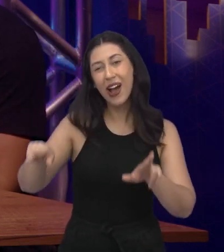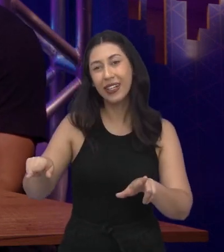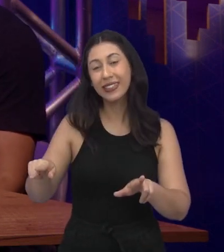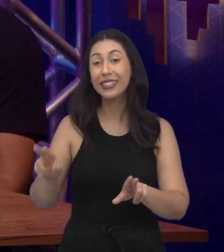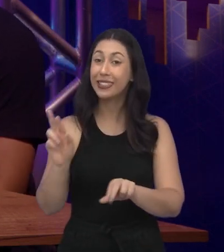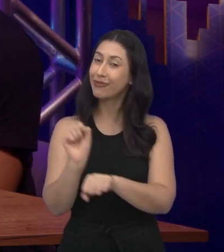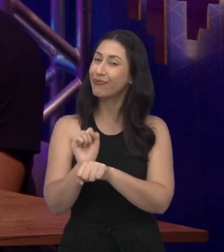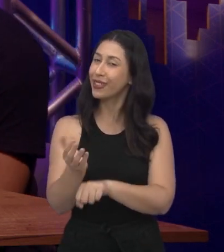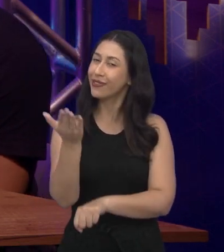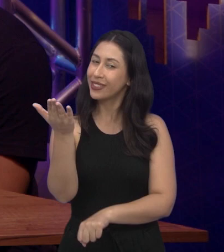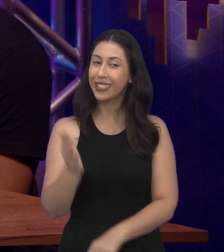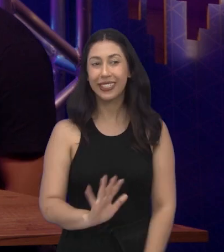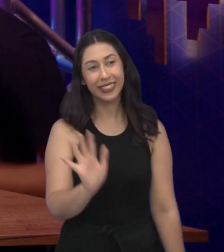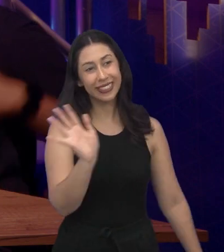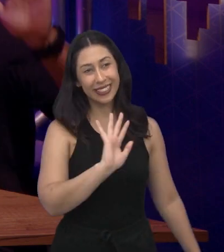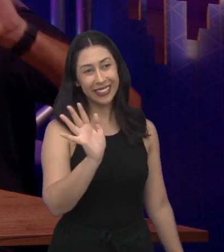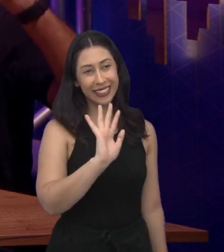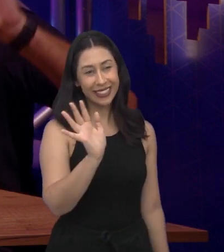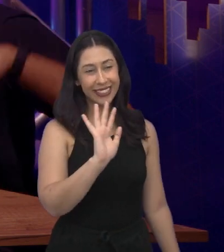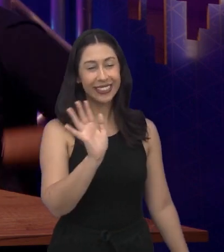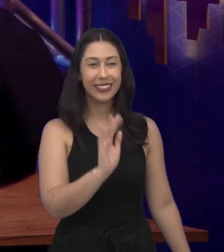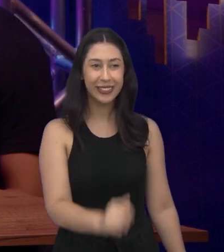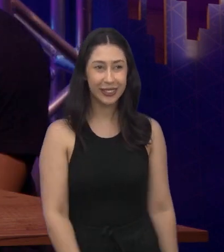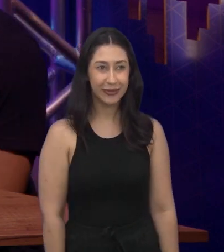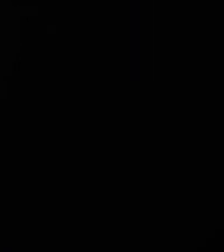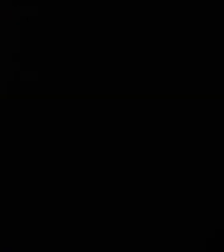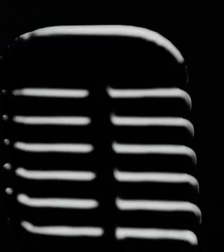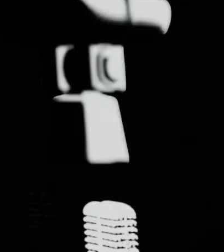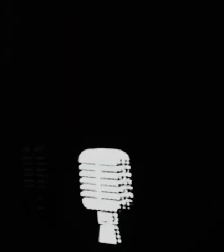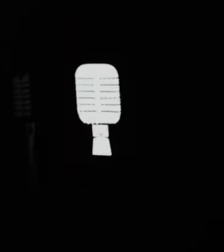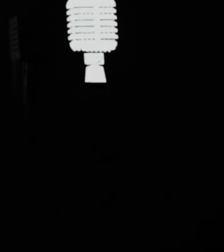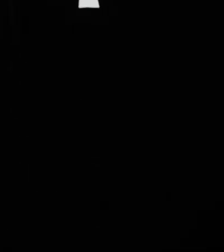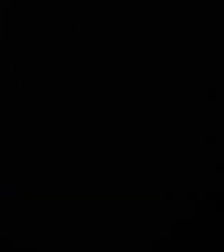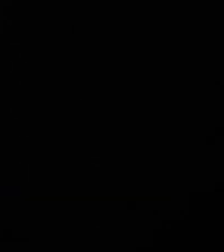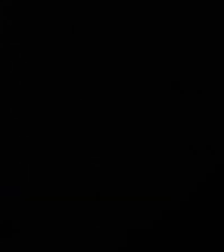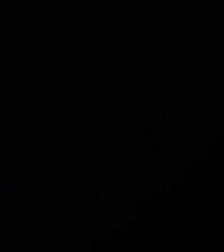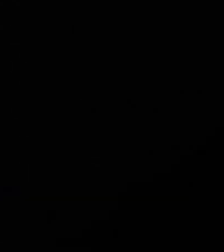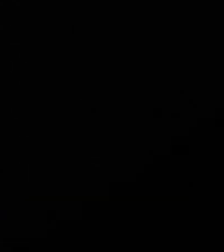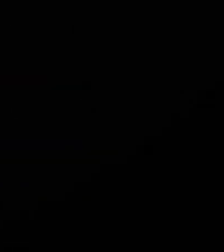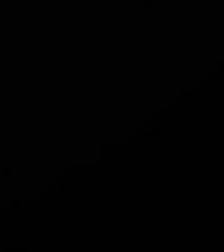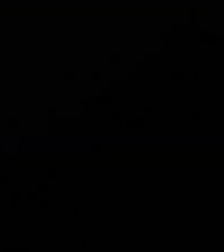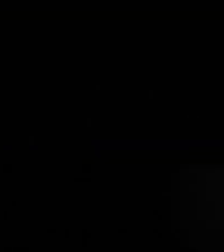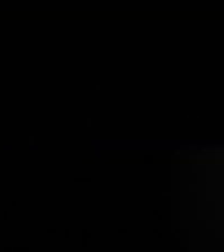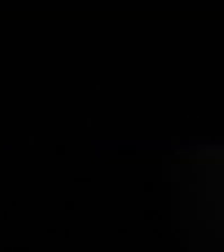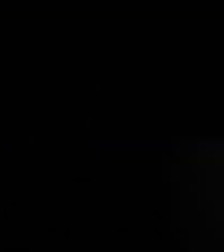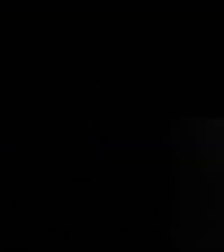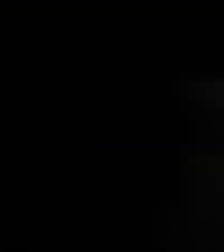vocês na semana que vem. Tchau, tchau, gente!